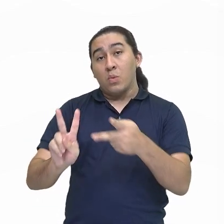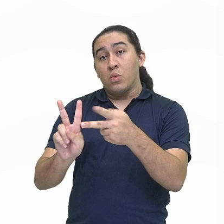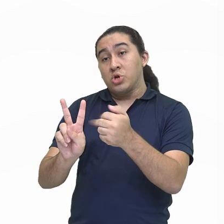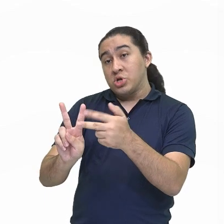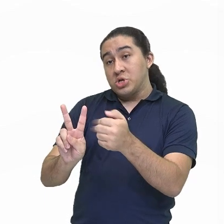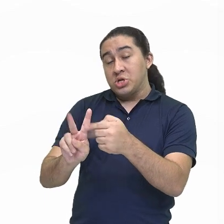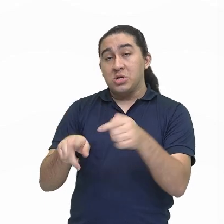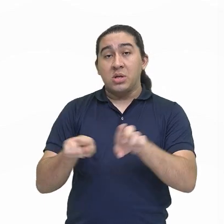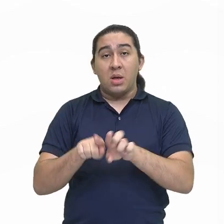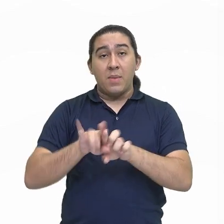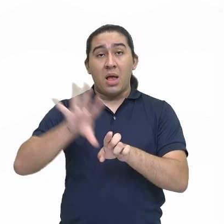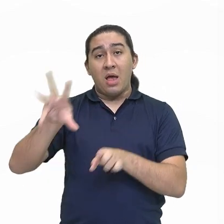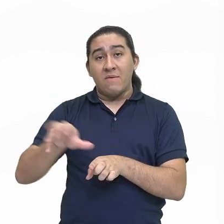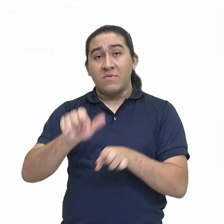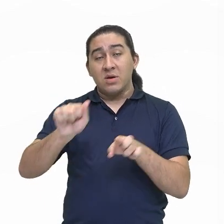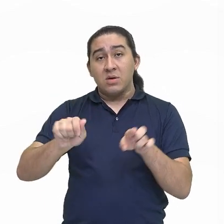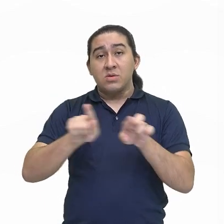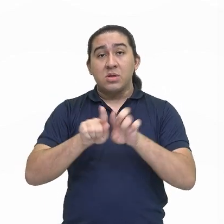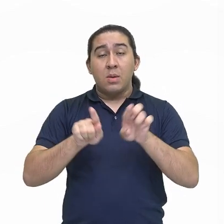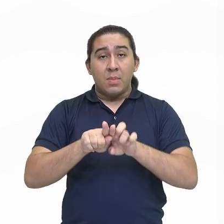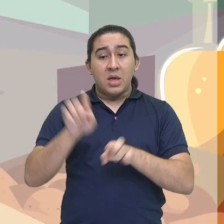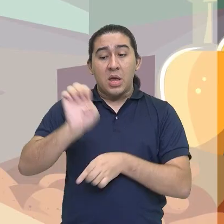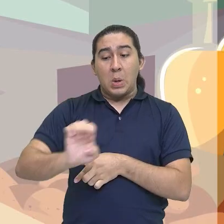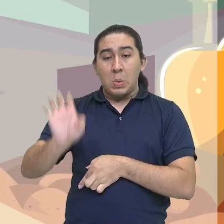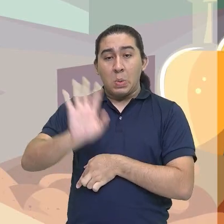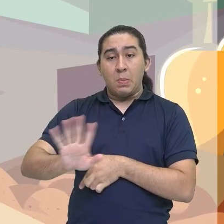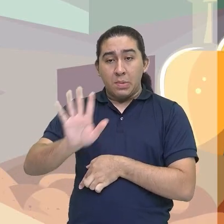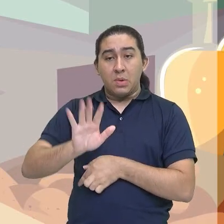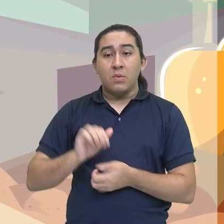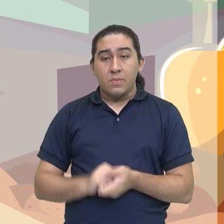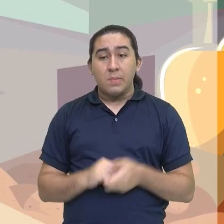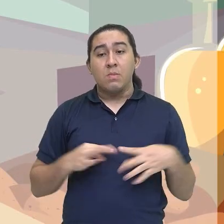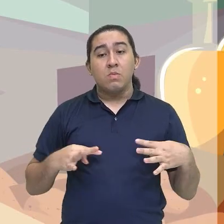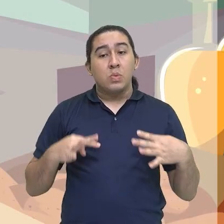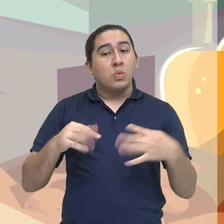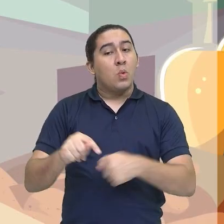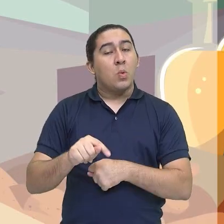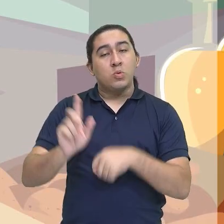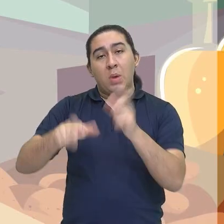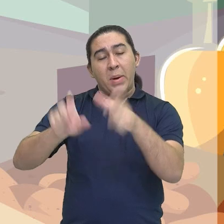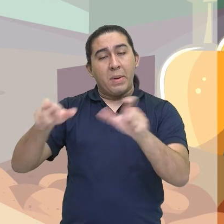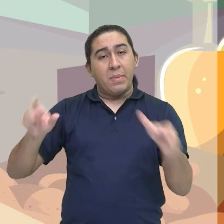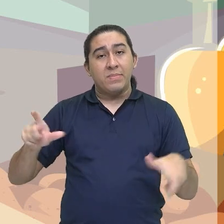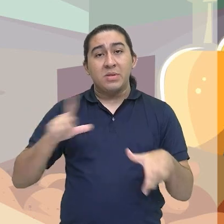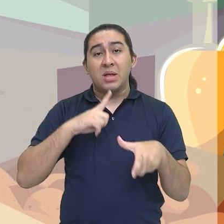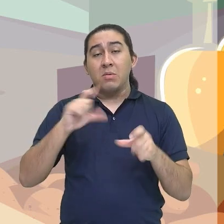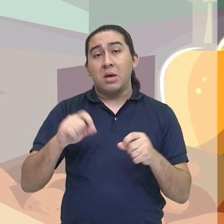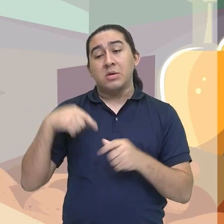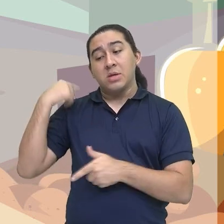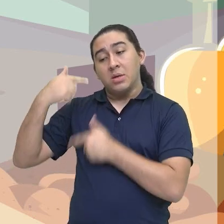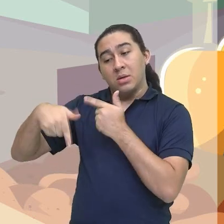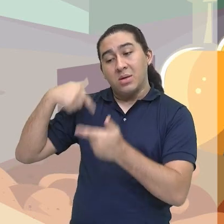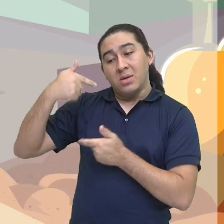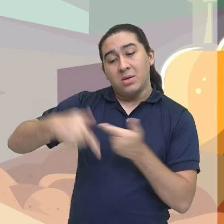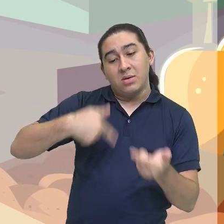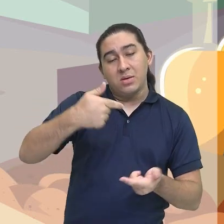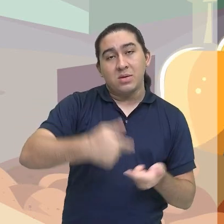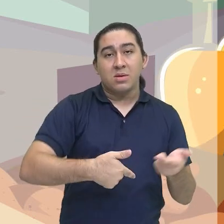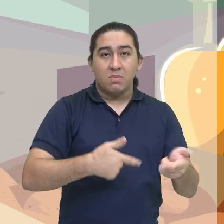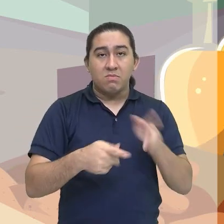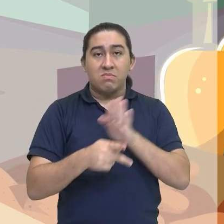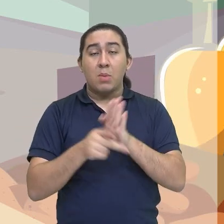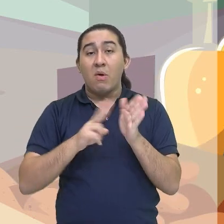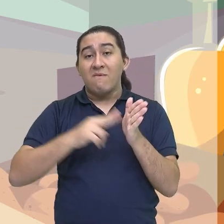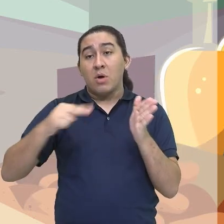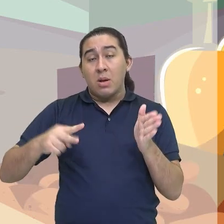os africanos, os europeus, todos eles, né, têm herança, deixaram herança aqui,